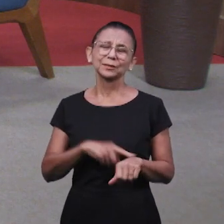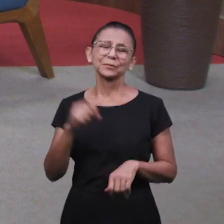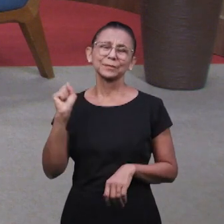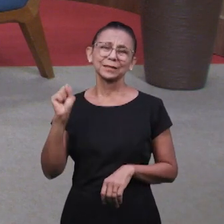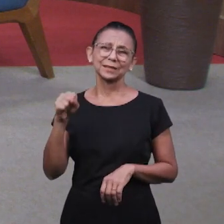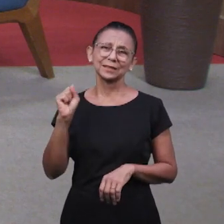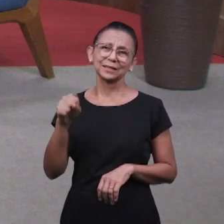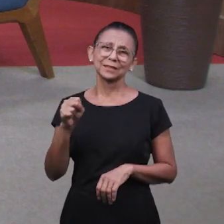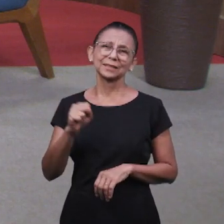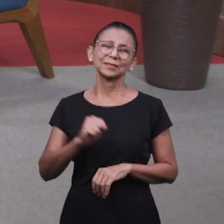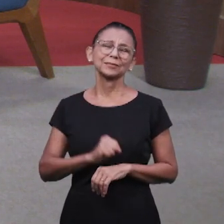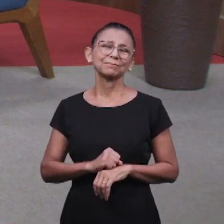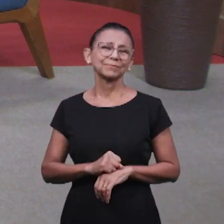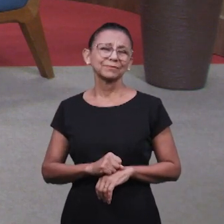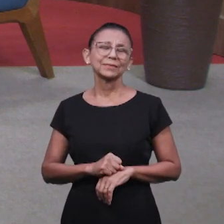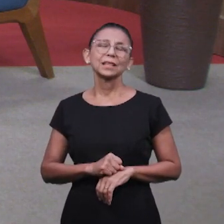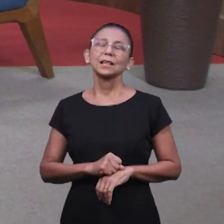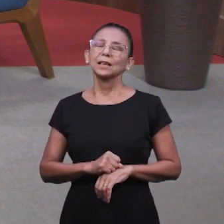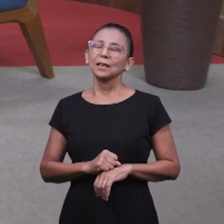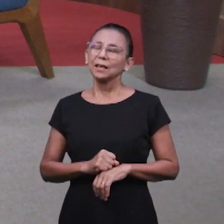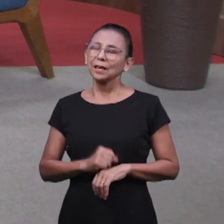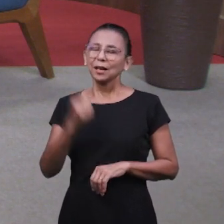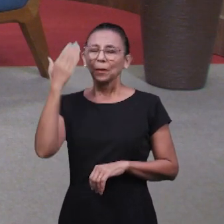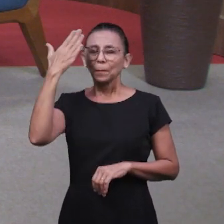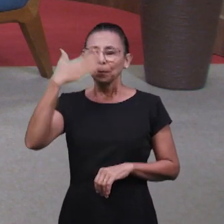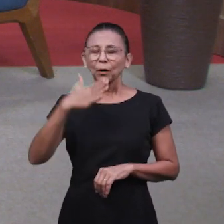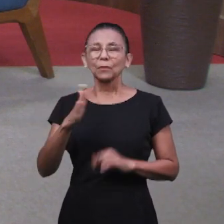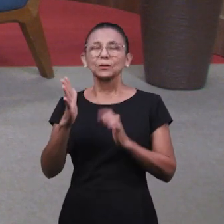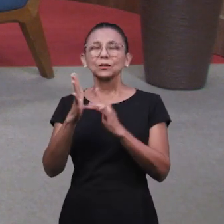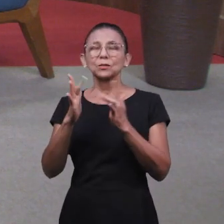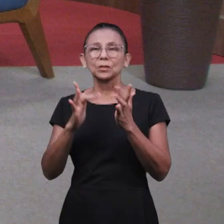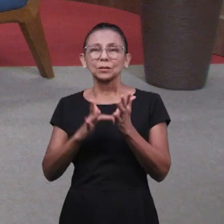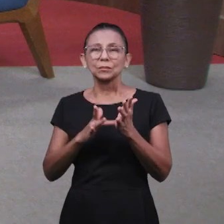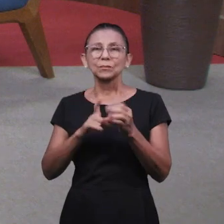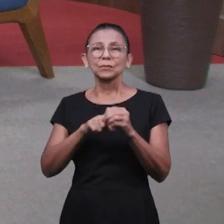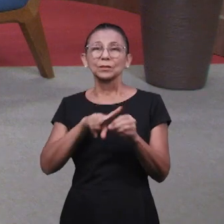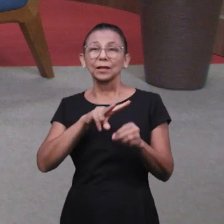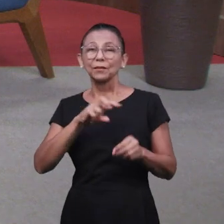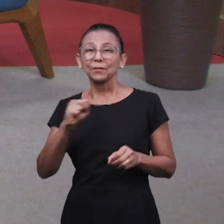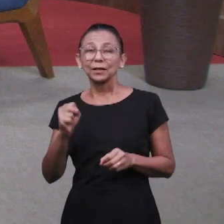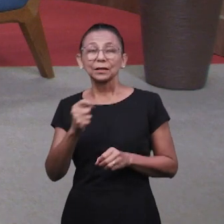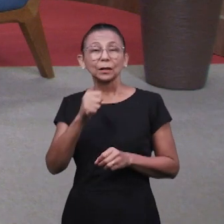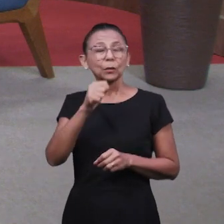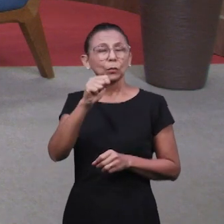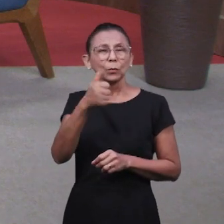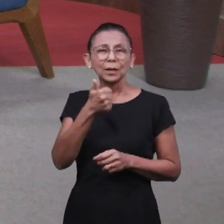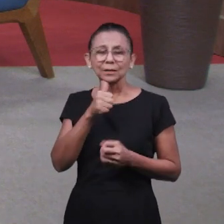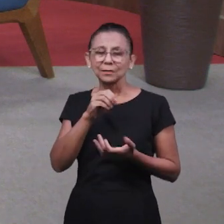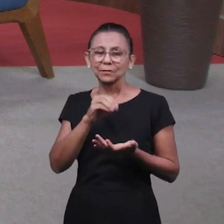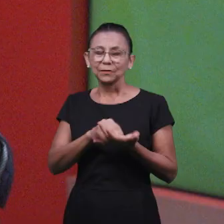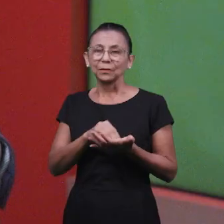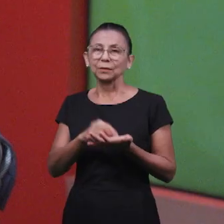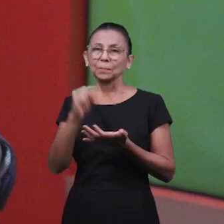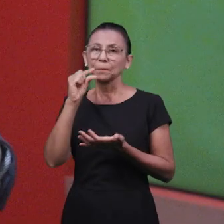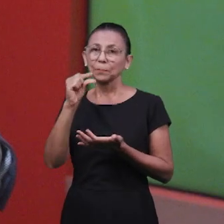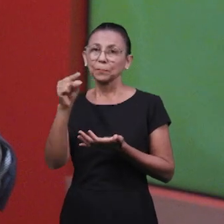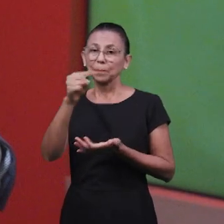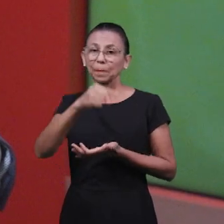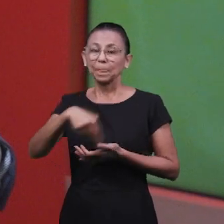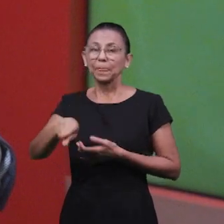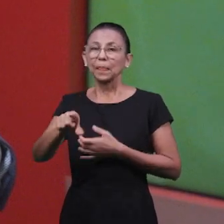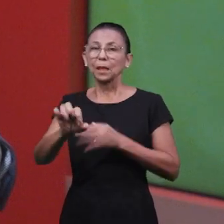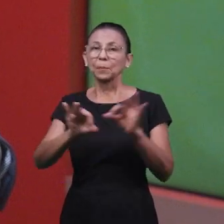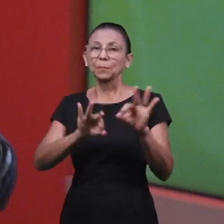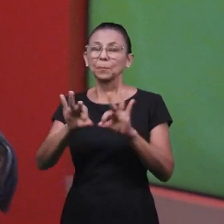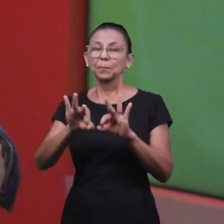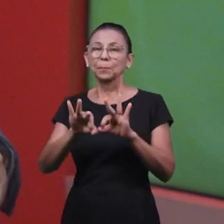vivemos é o momento que antecede a volta gloriosa do Senhor Jesus, e por isso precisamos